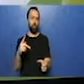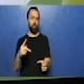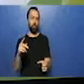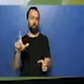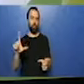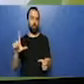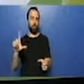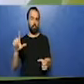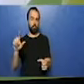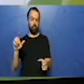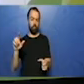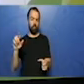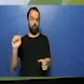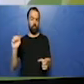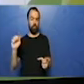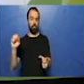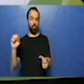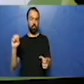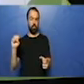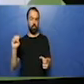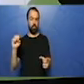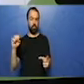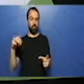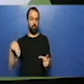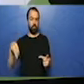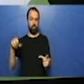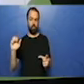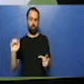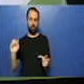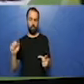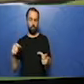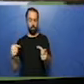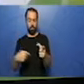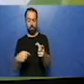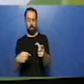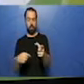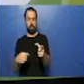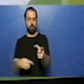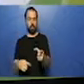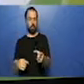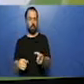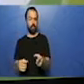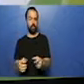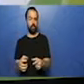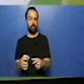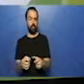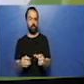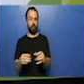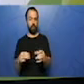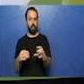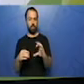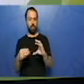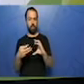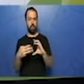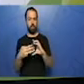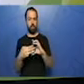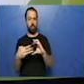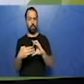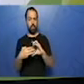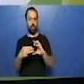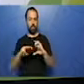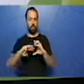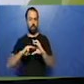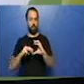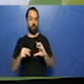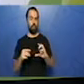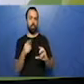de colesterol. E já na parte sólida, que é a parte das hemácias e plaquetas, são feitos exames como